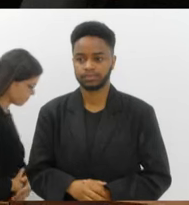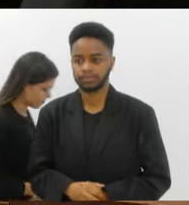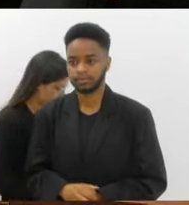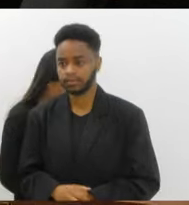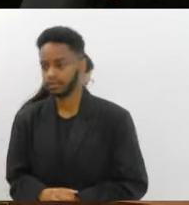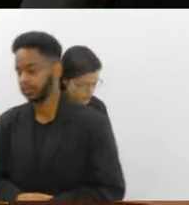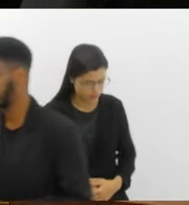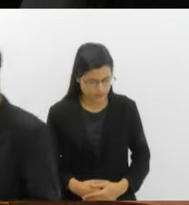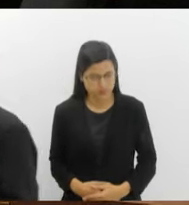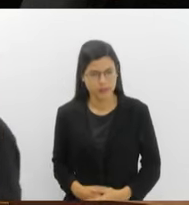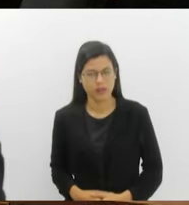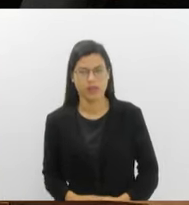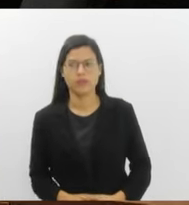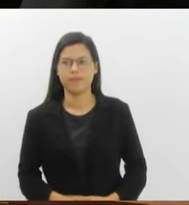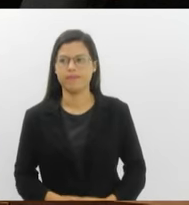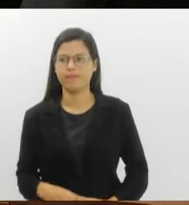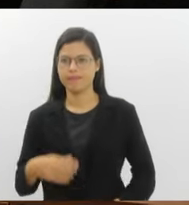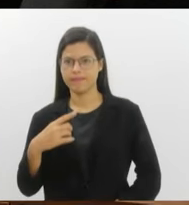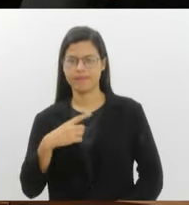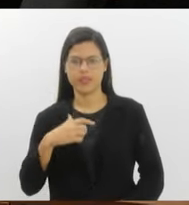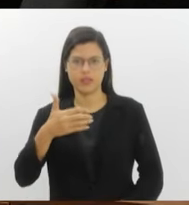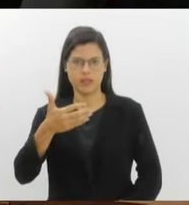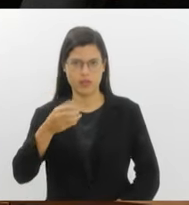Vossa Excelência dispõe de 10 minutos.